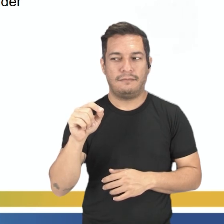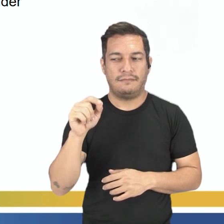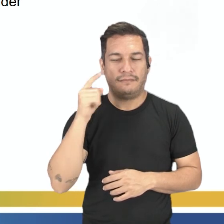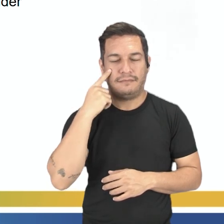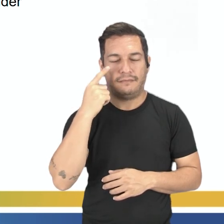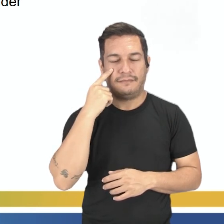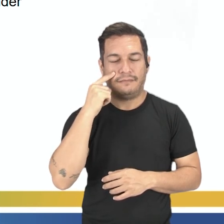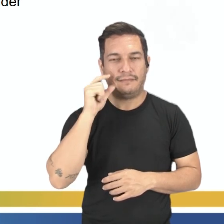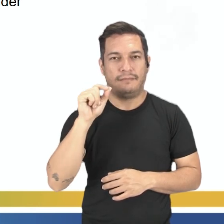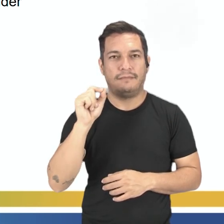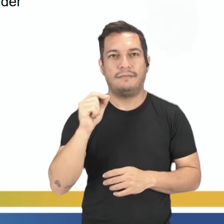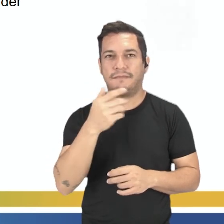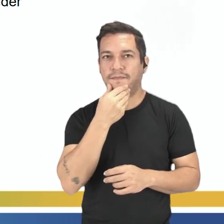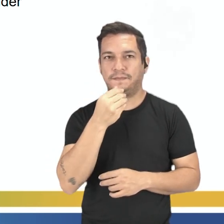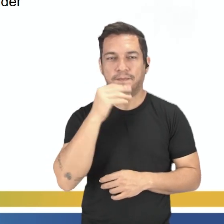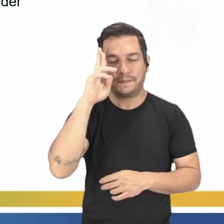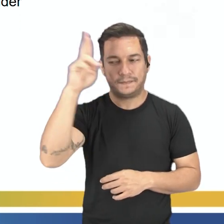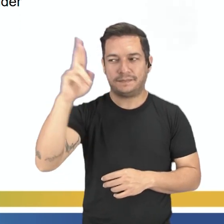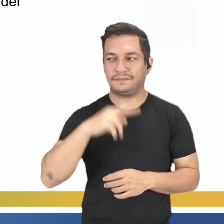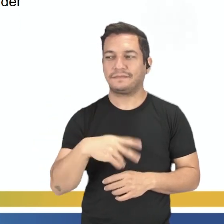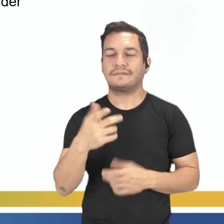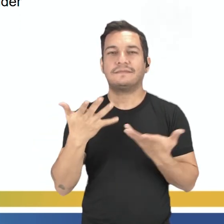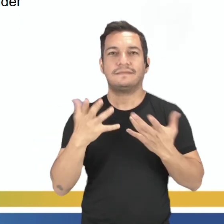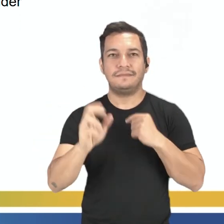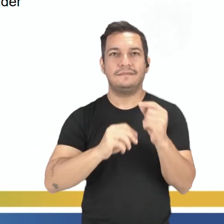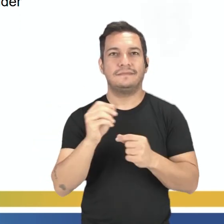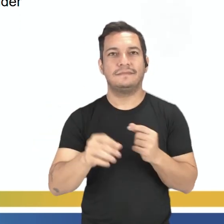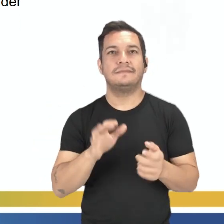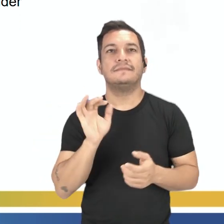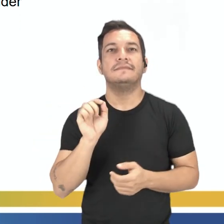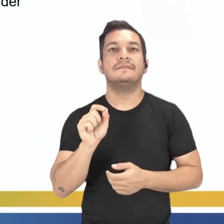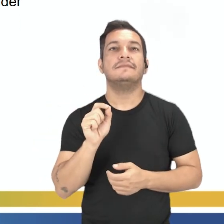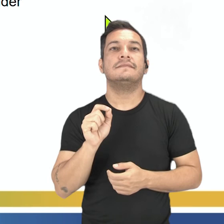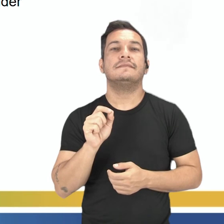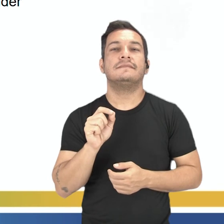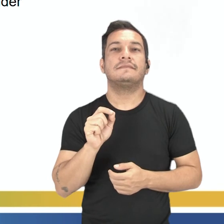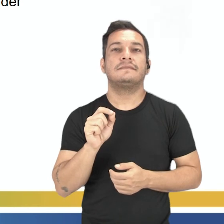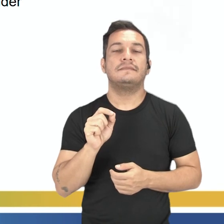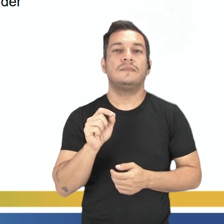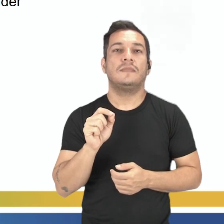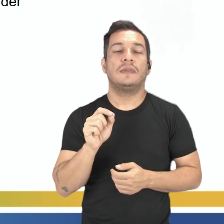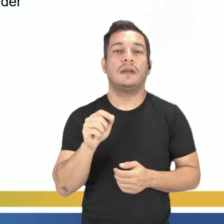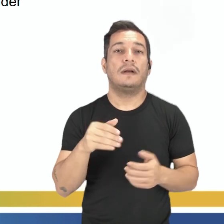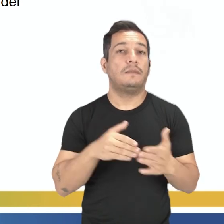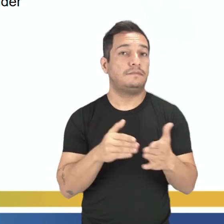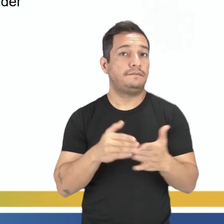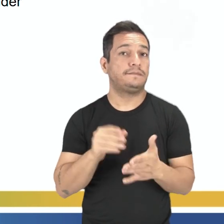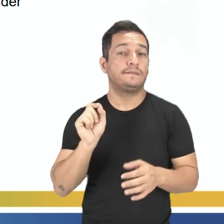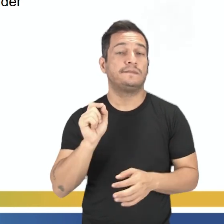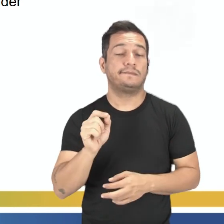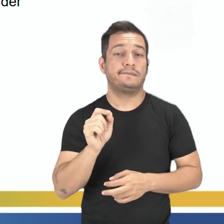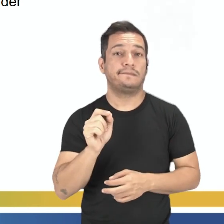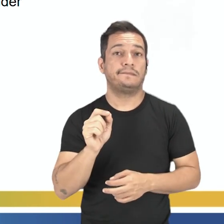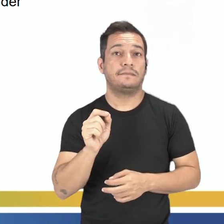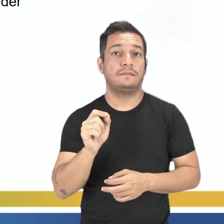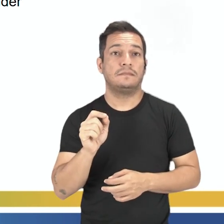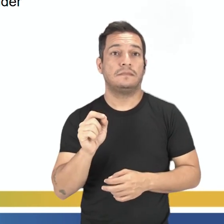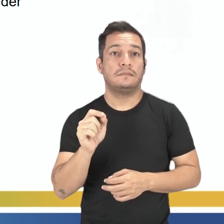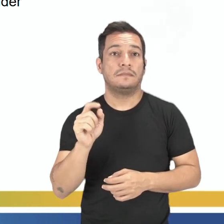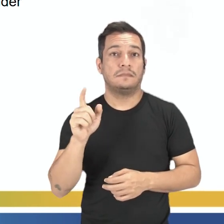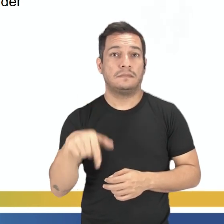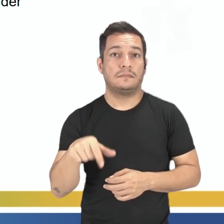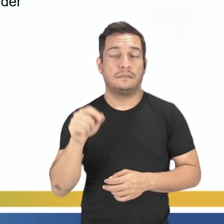industrial deseja acabaria, de alguma maneira, violando o que diz